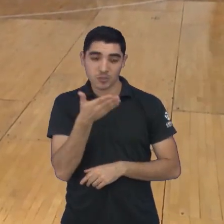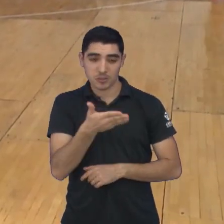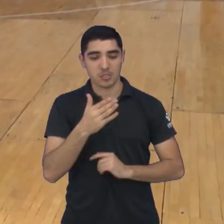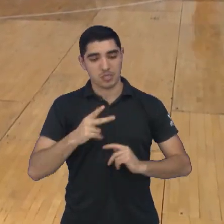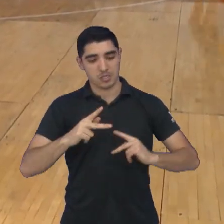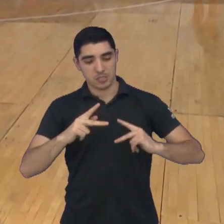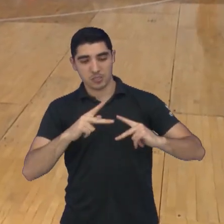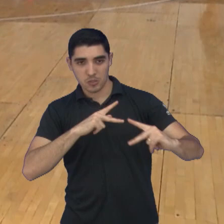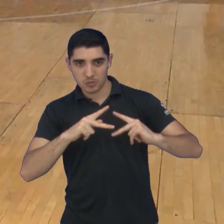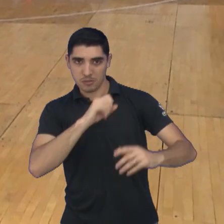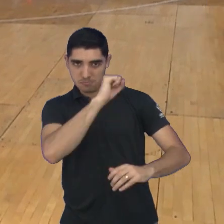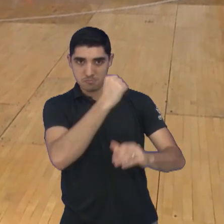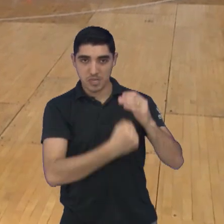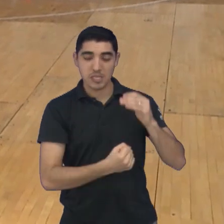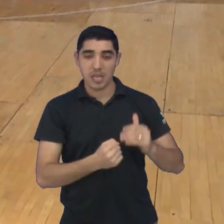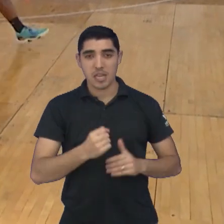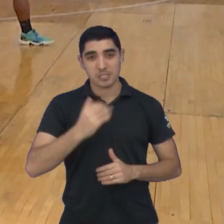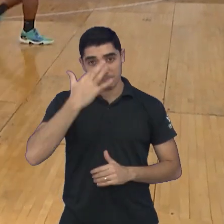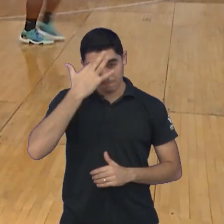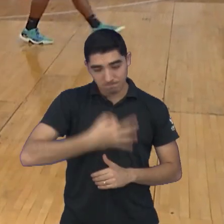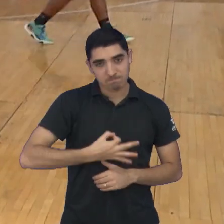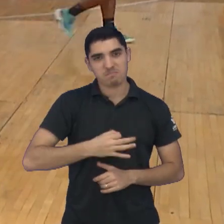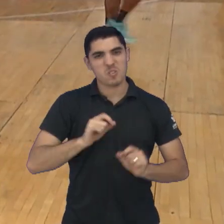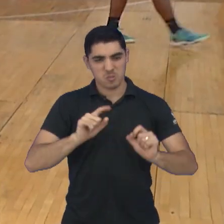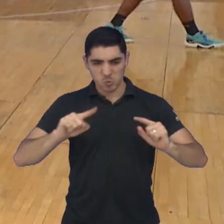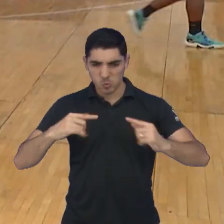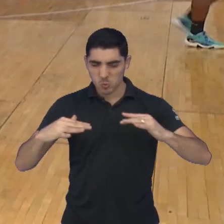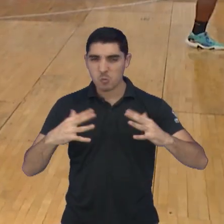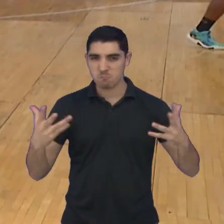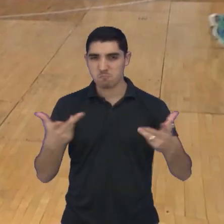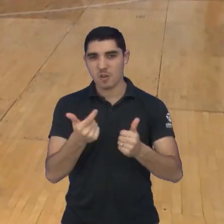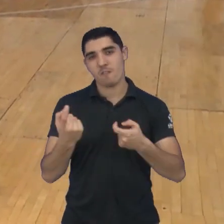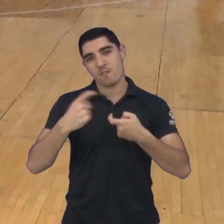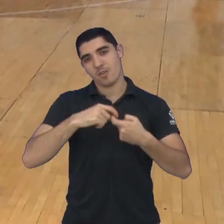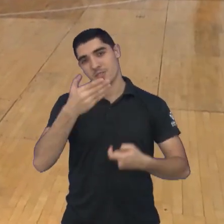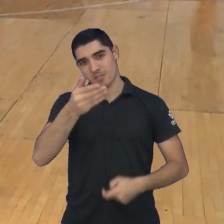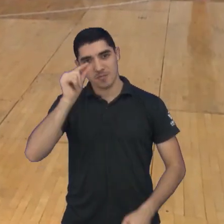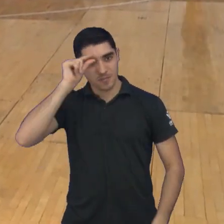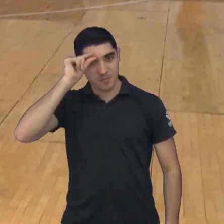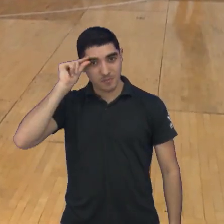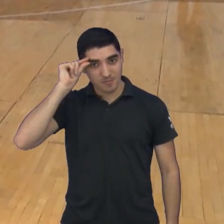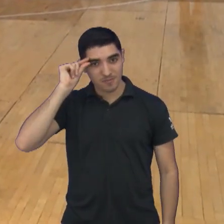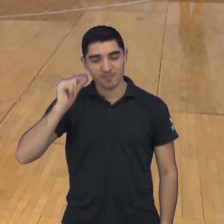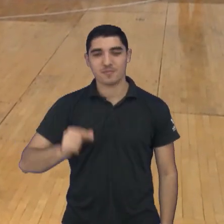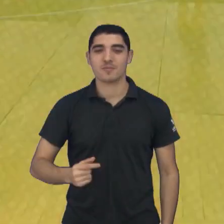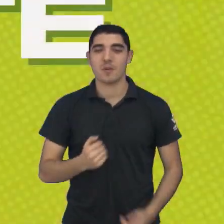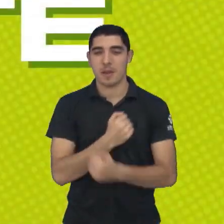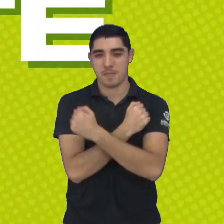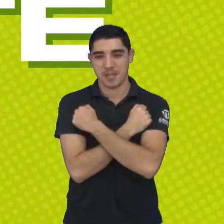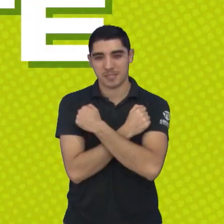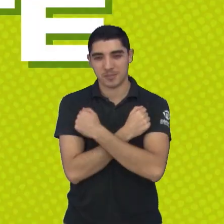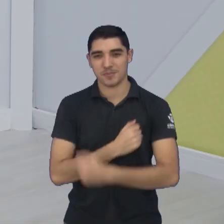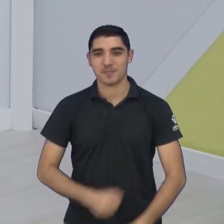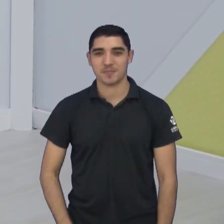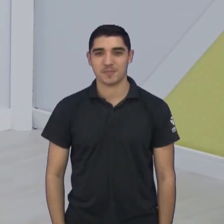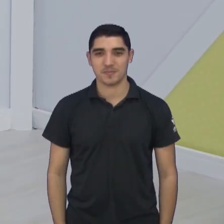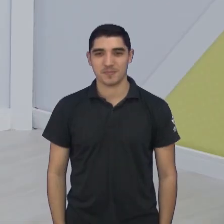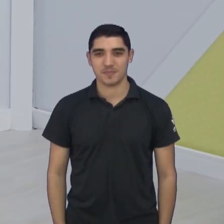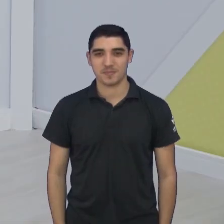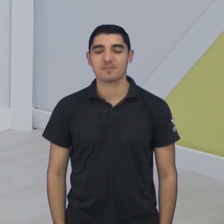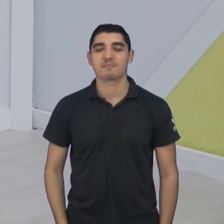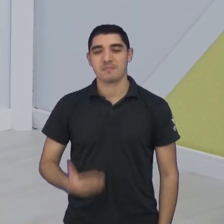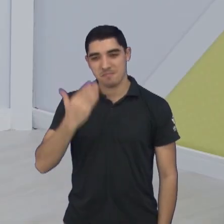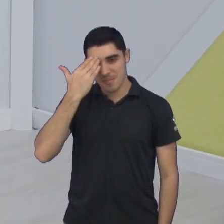José Basquetebol. Com certeza será um jogão. Devolvo para você aí nos estúdios da Hora do Esporte, Vieira. Um abraço.